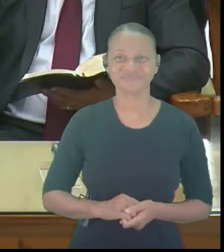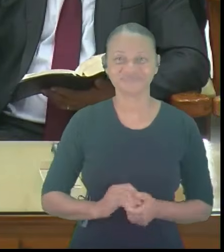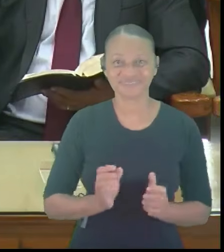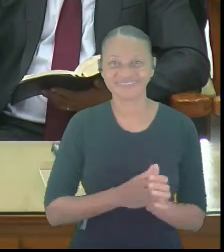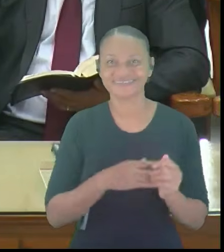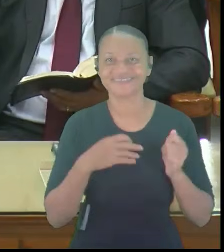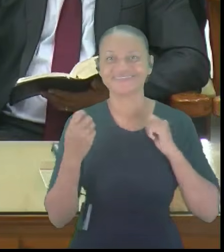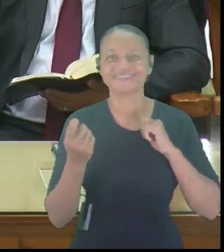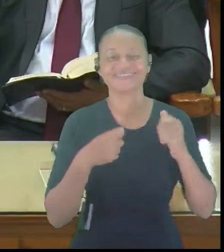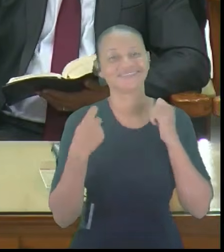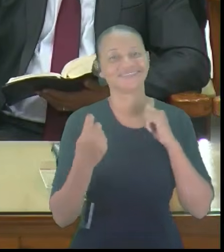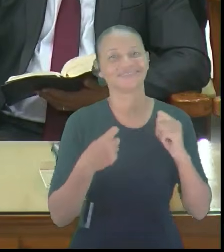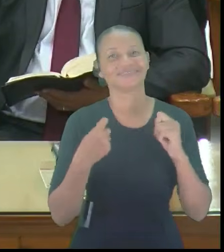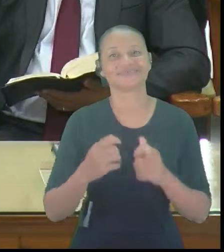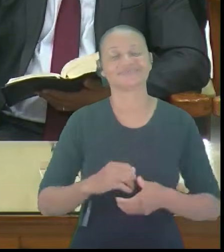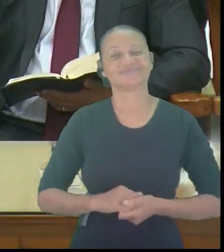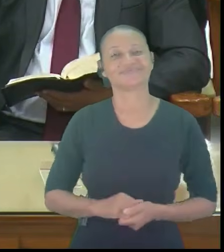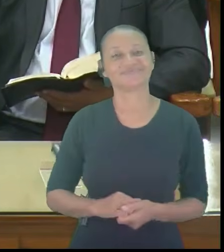Aleluia.